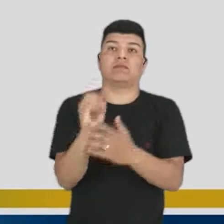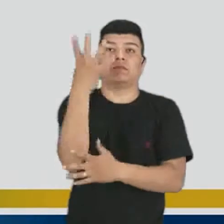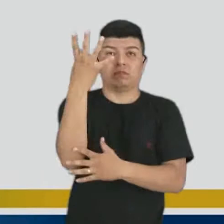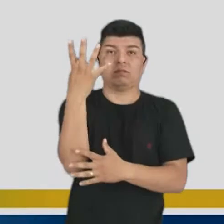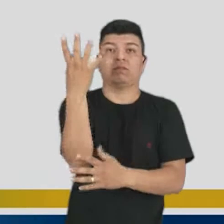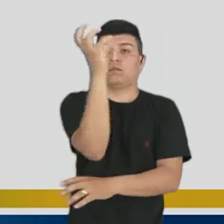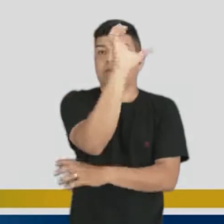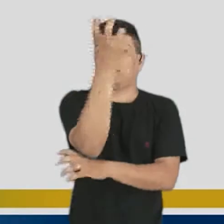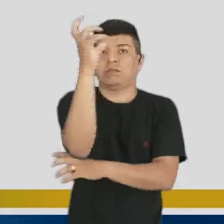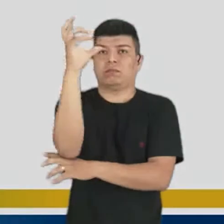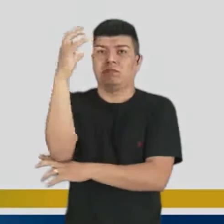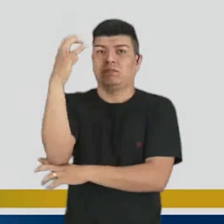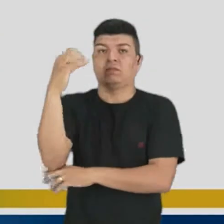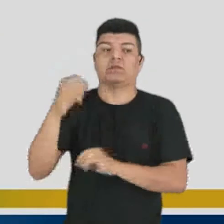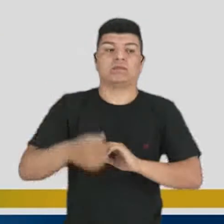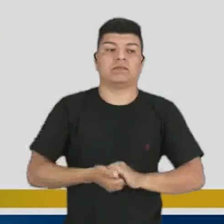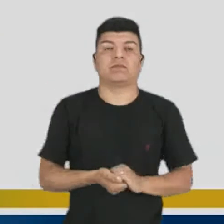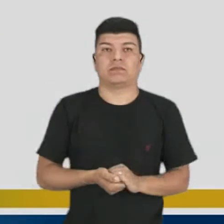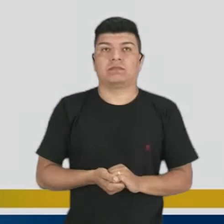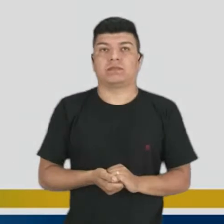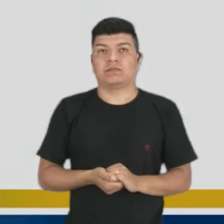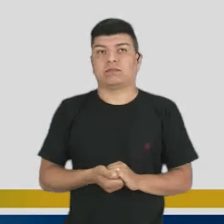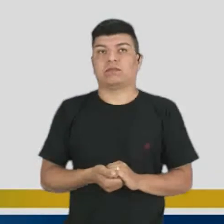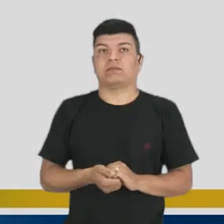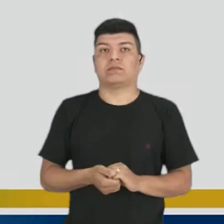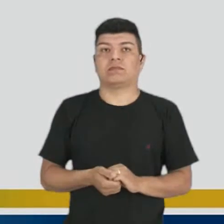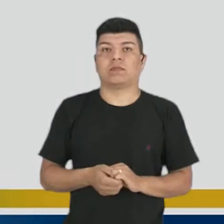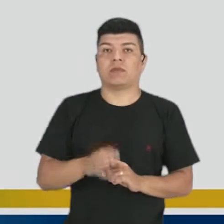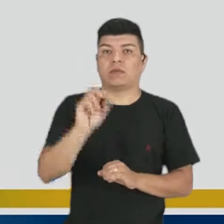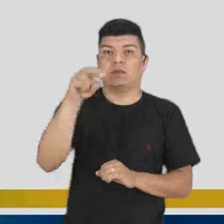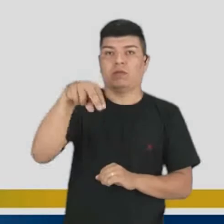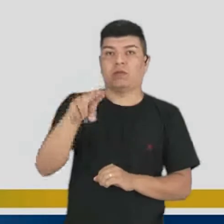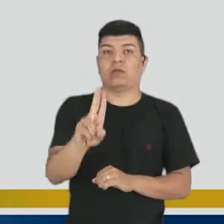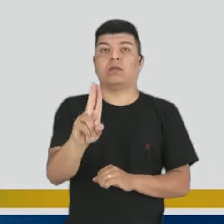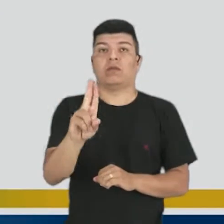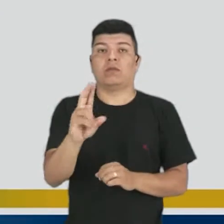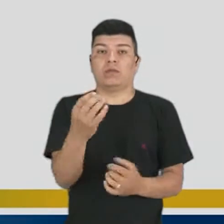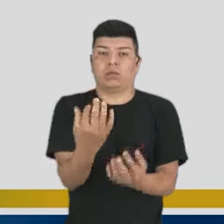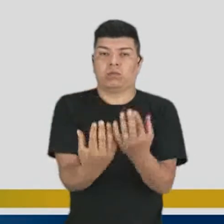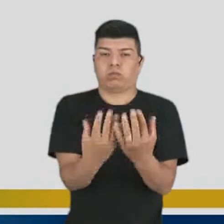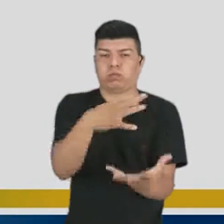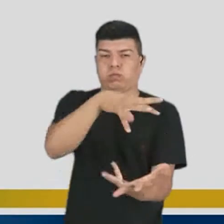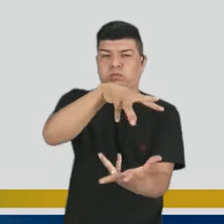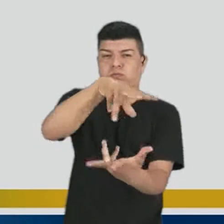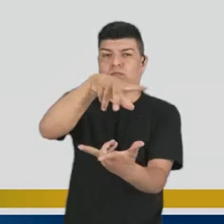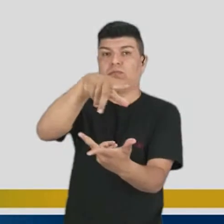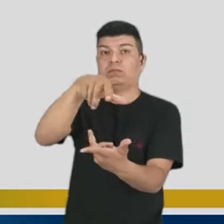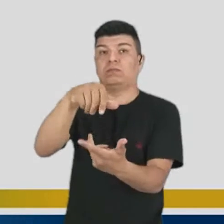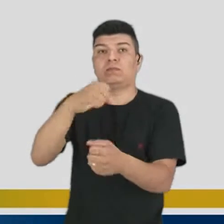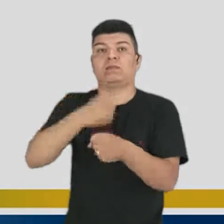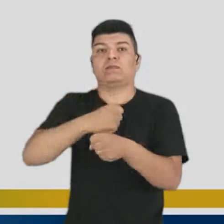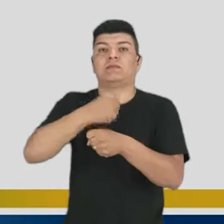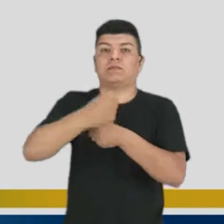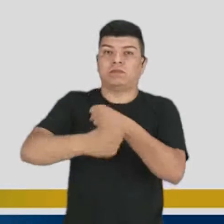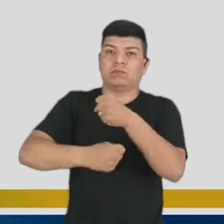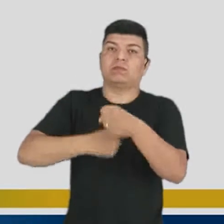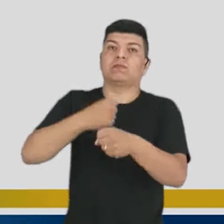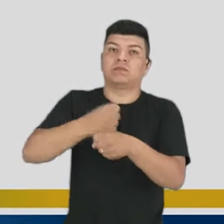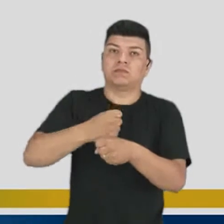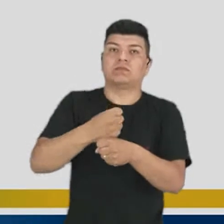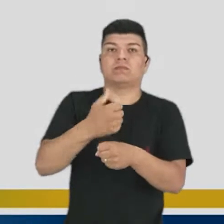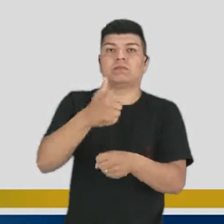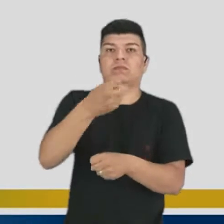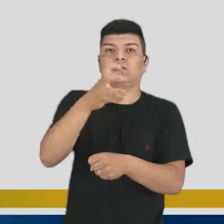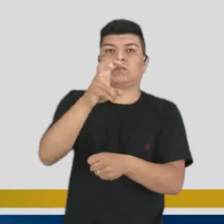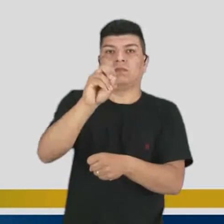pela natureza injuriada. Conforme estimativa da ONU, o aquecimento global tem provocado a cada ano 150 mil